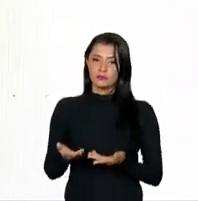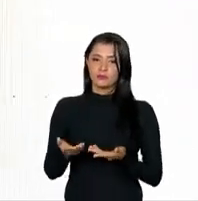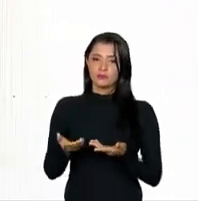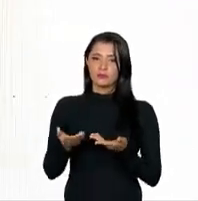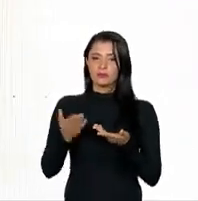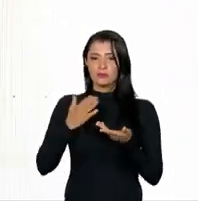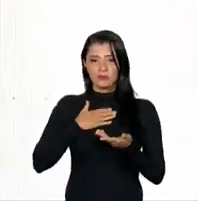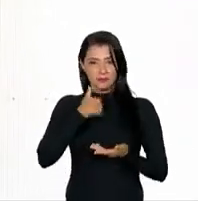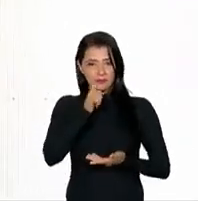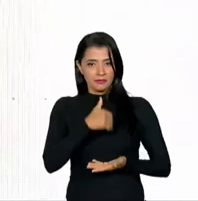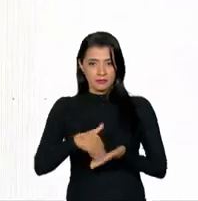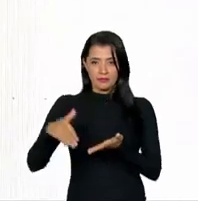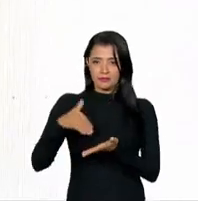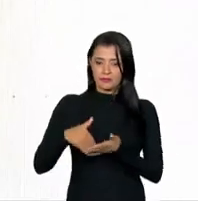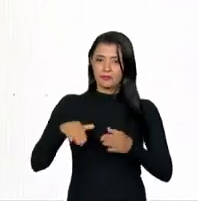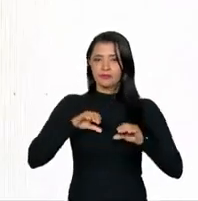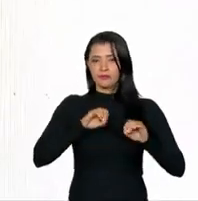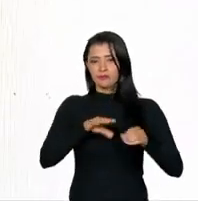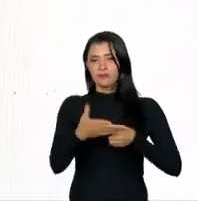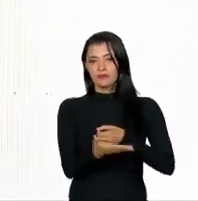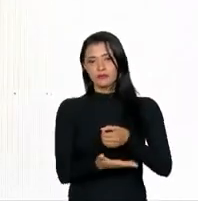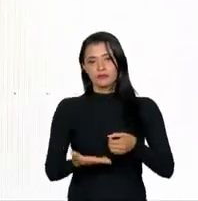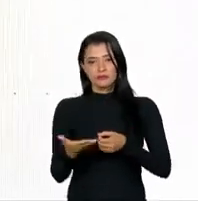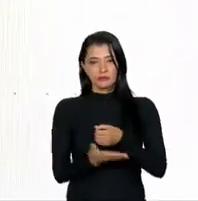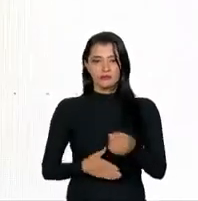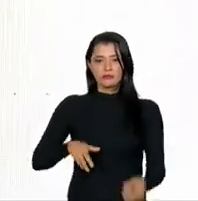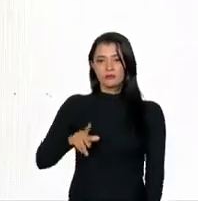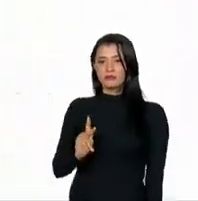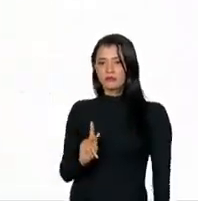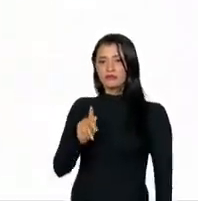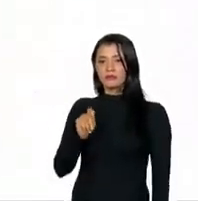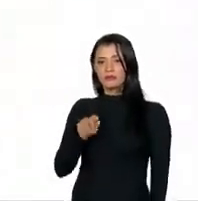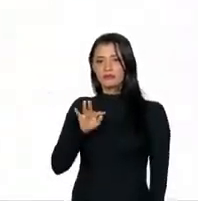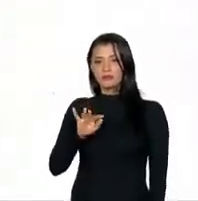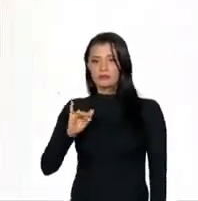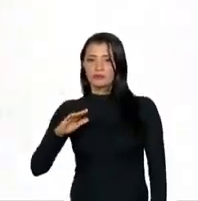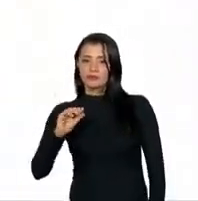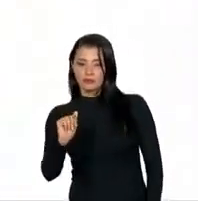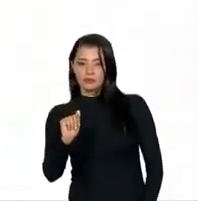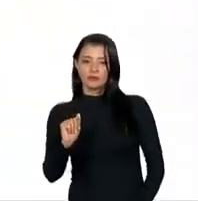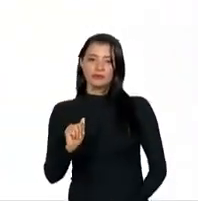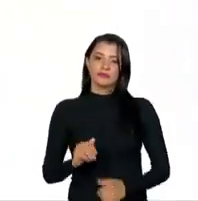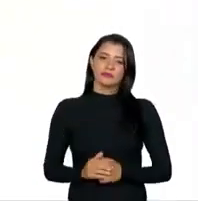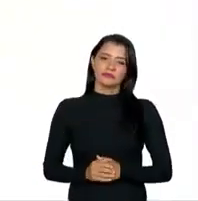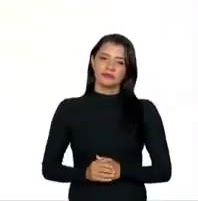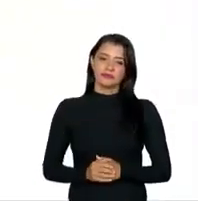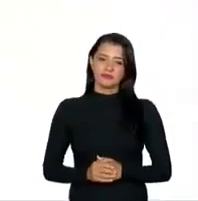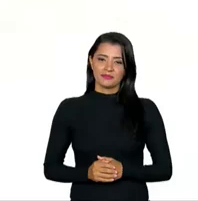a minha secretária de Educação Básica, a Kátia Schweinkart.